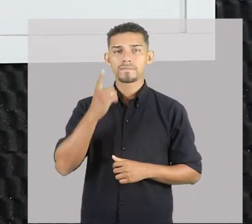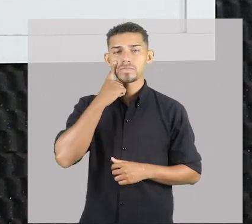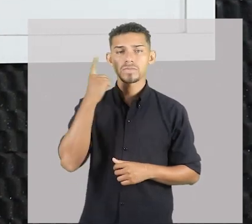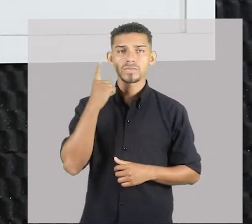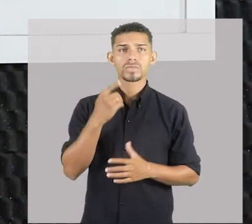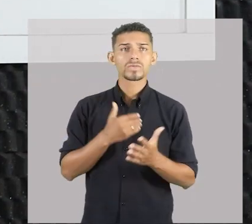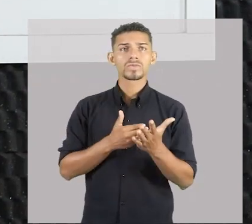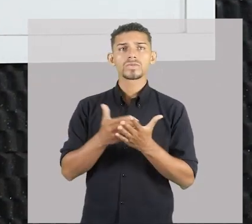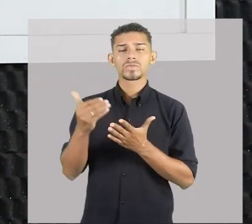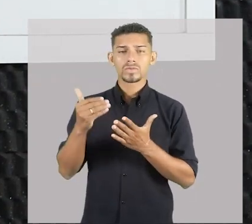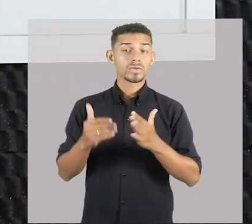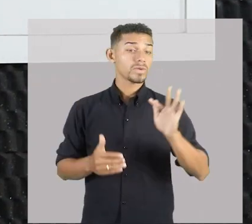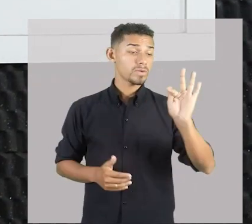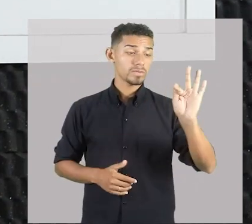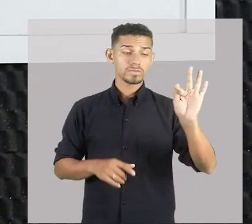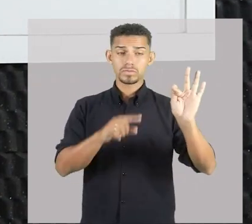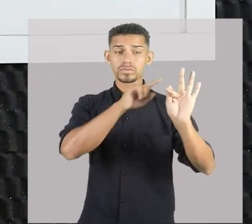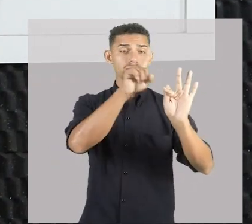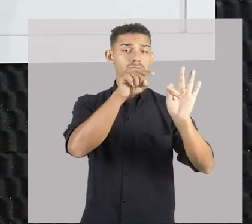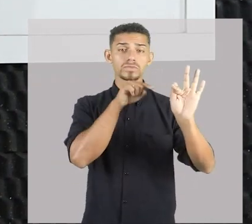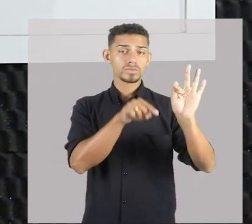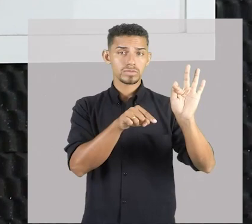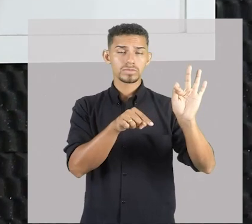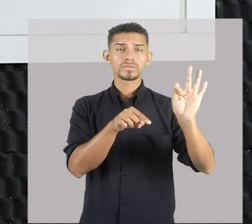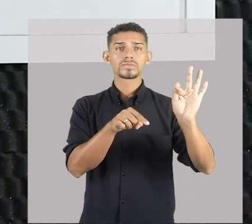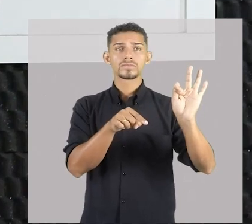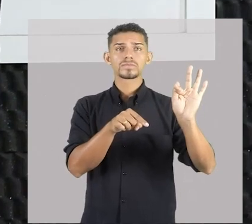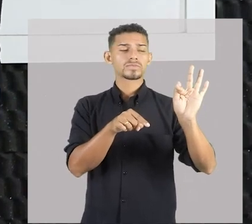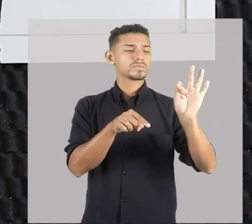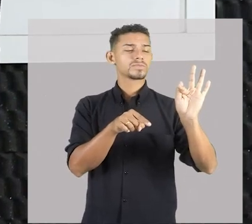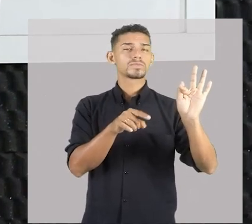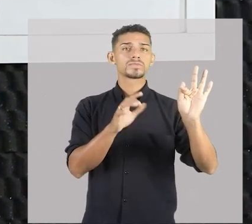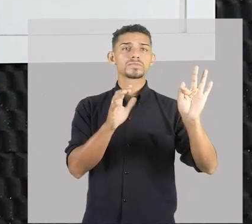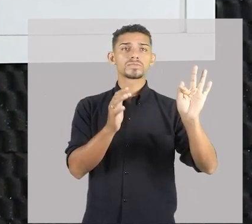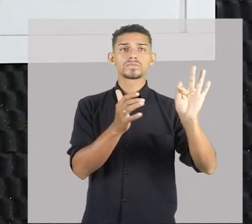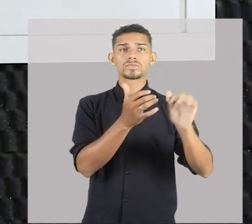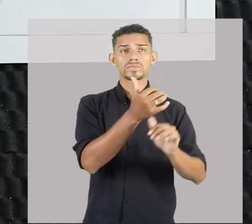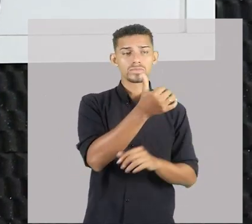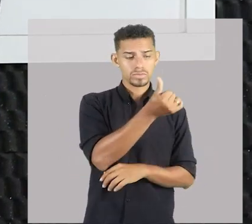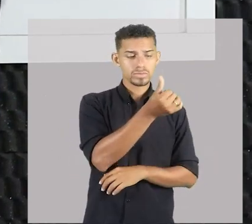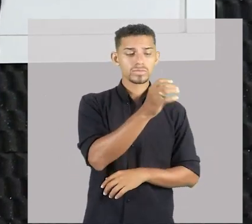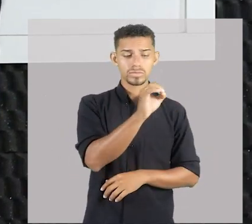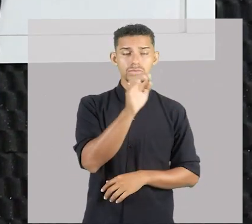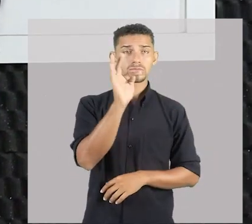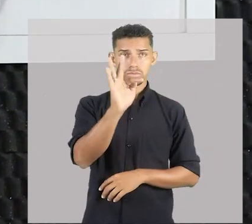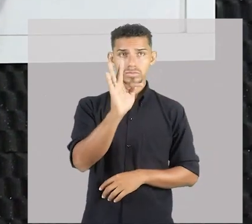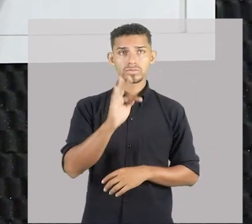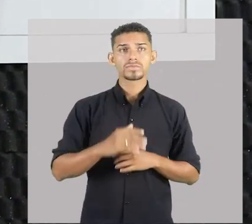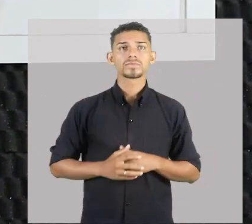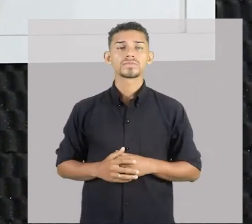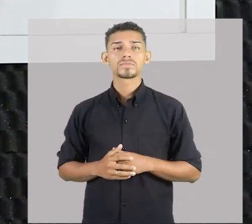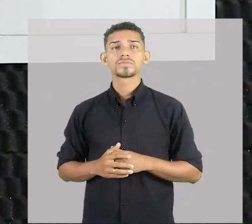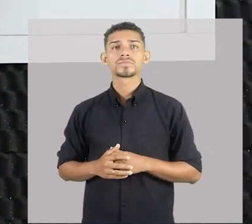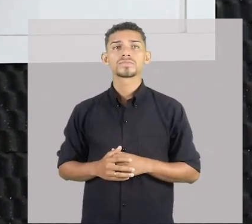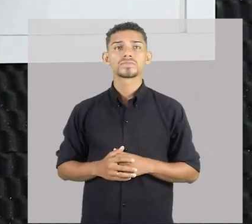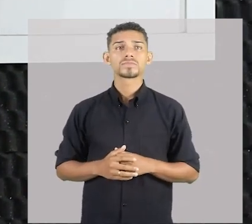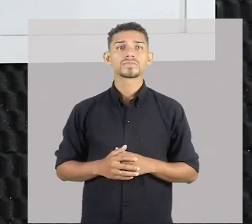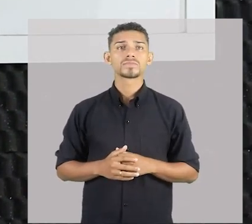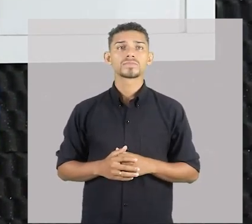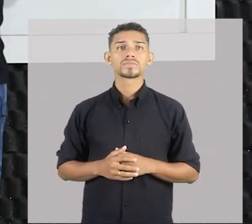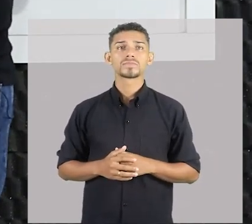começar pelo que a gente não sabe. F vezes 60, 60F, é igual